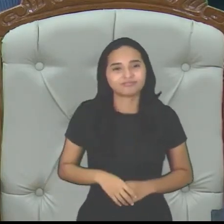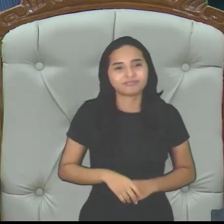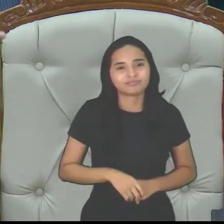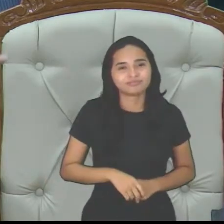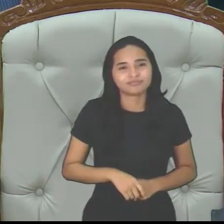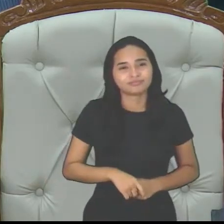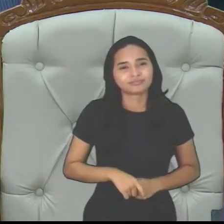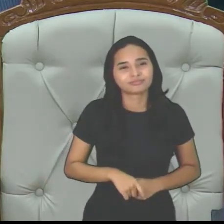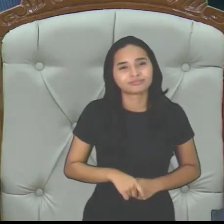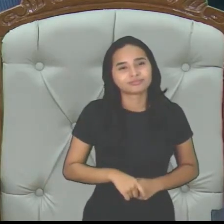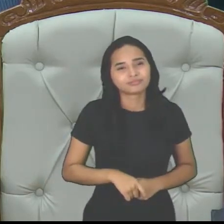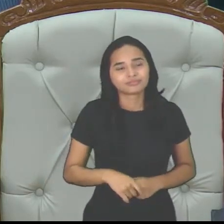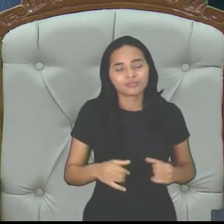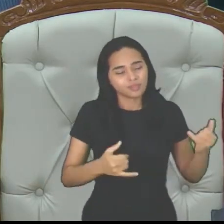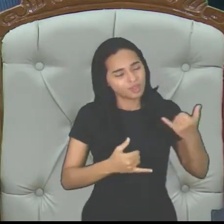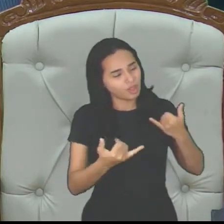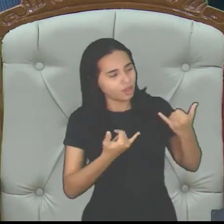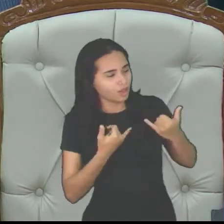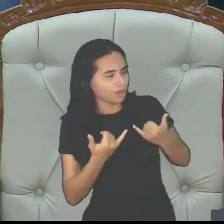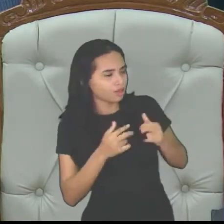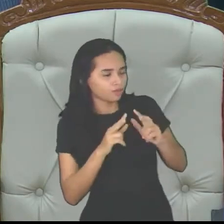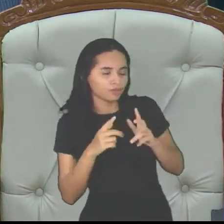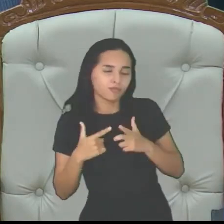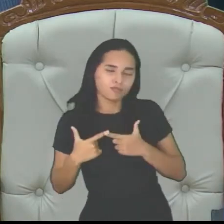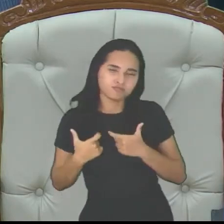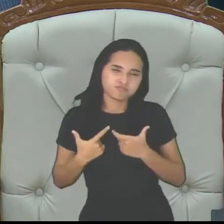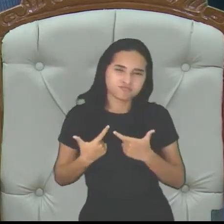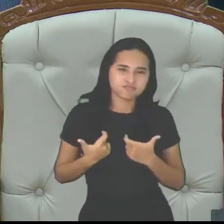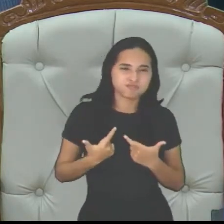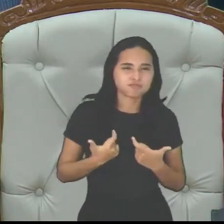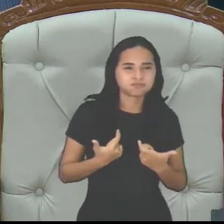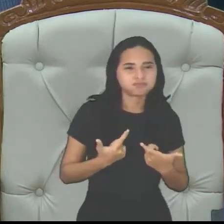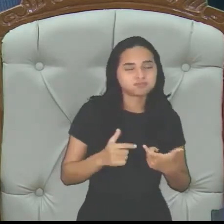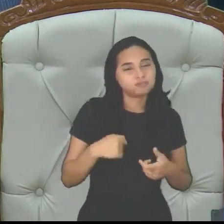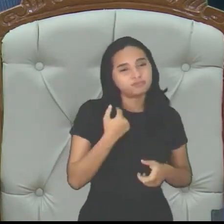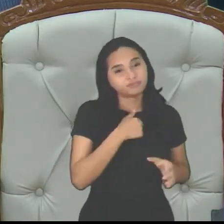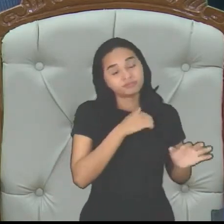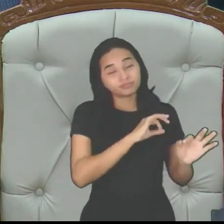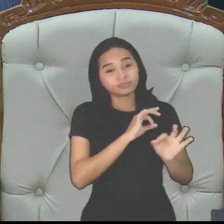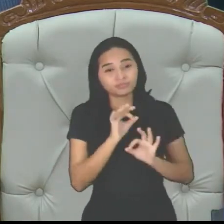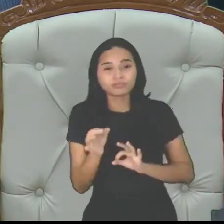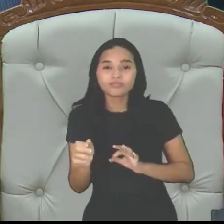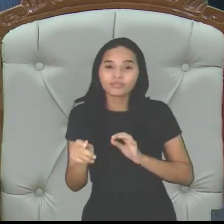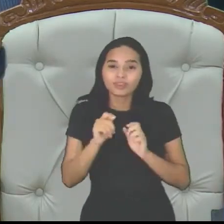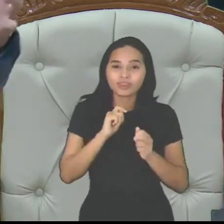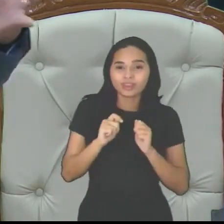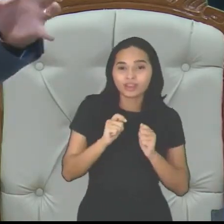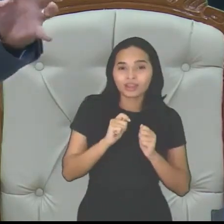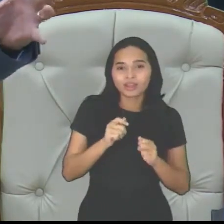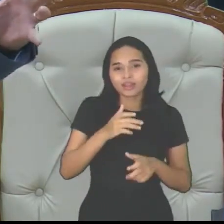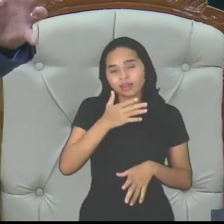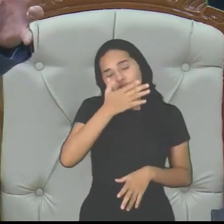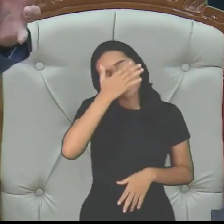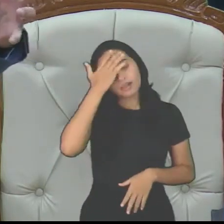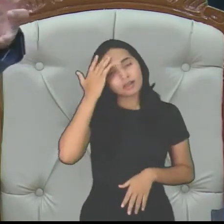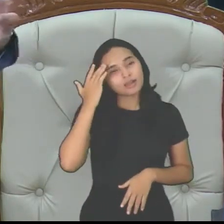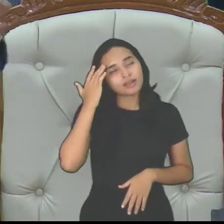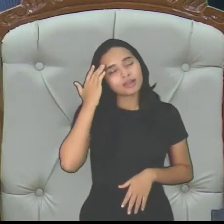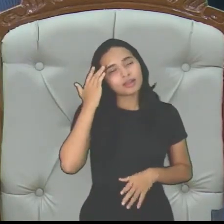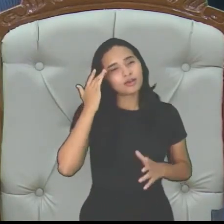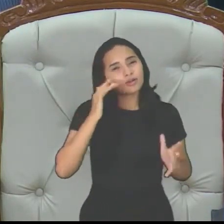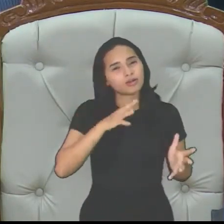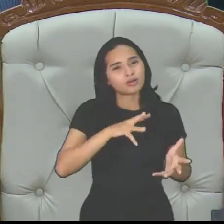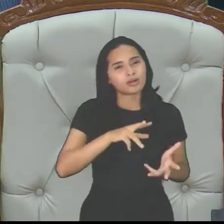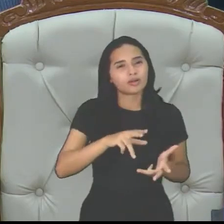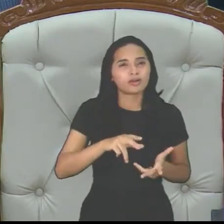Rumores de guerra. Cada vez mais que nós assistimos jornais, o mundo está